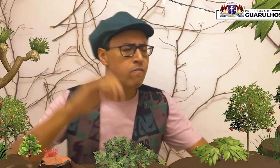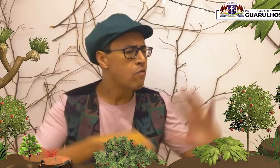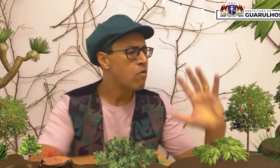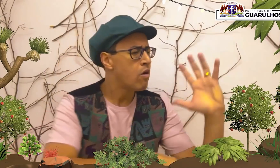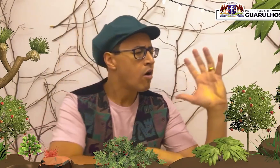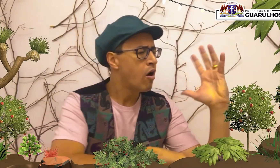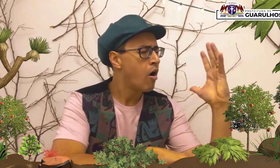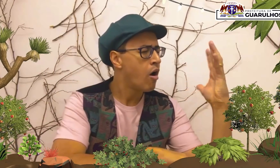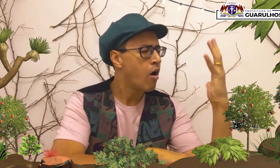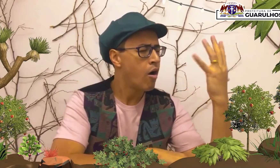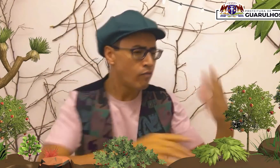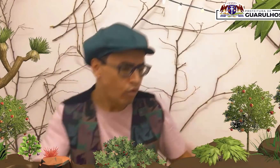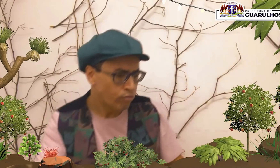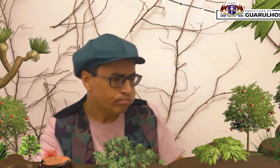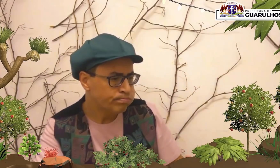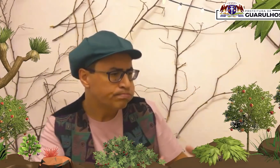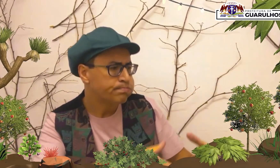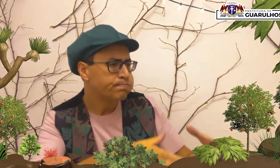havia árvores.